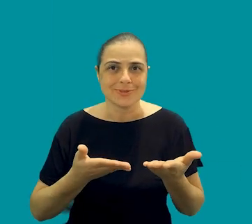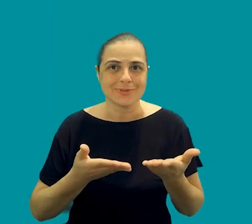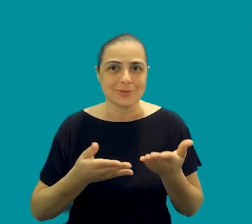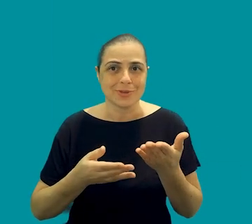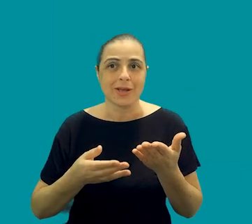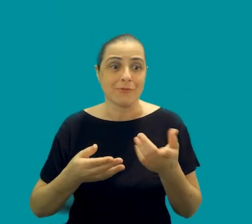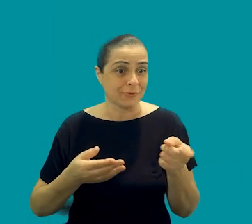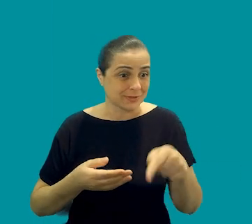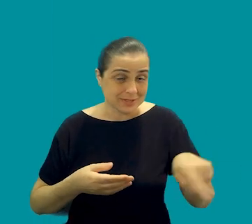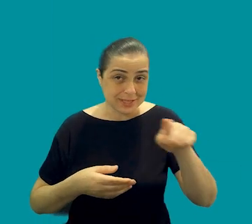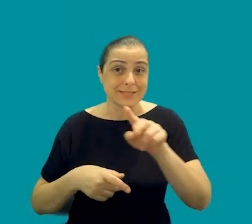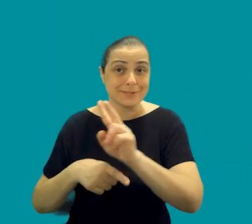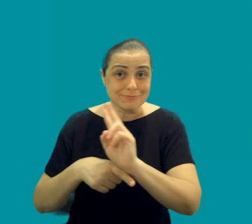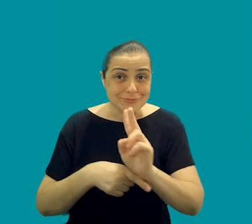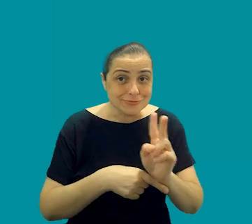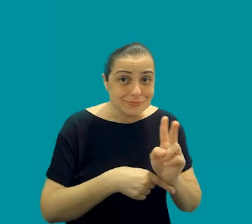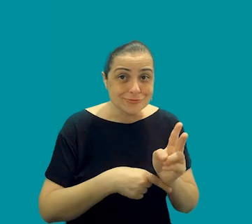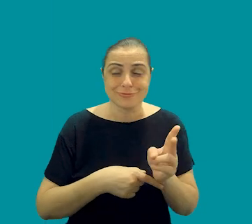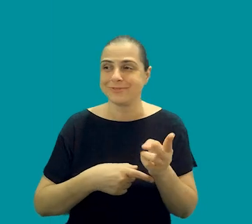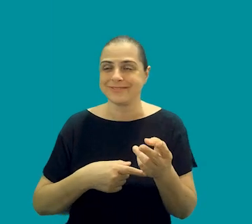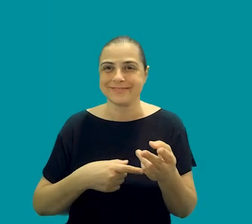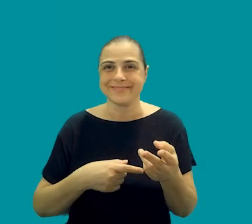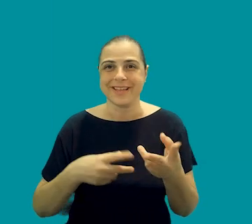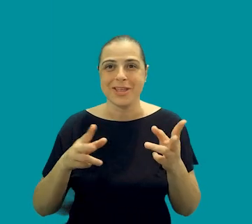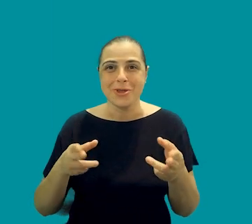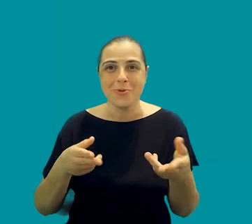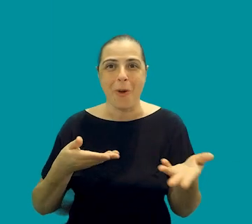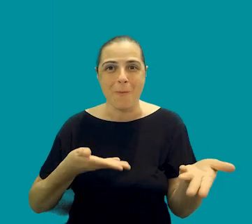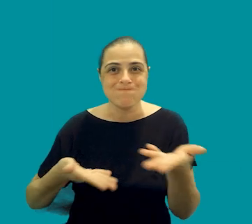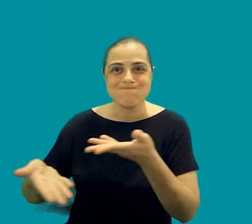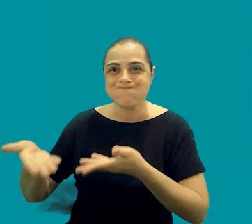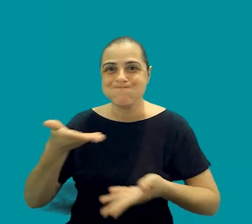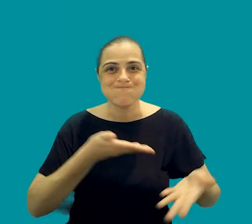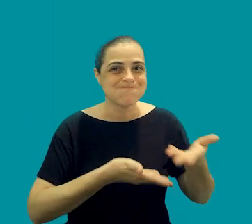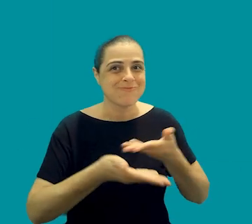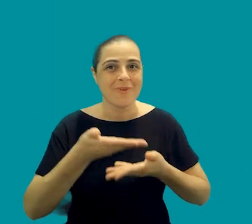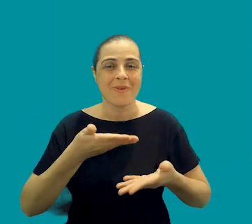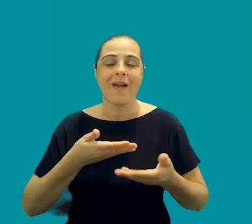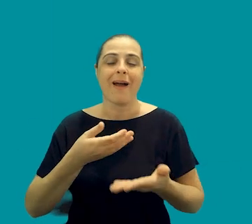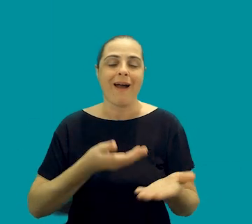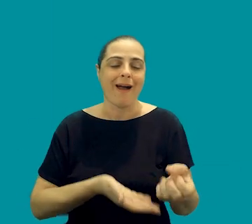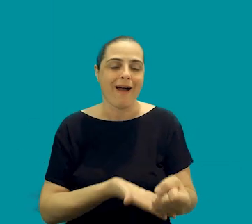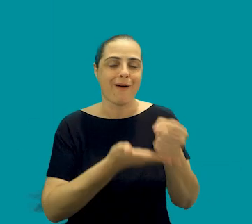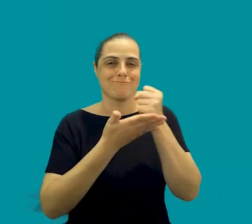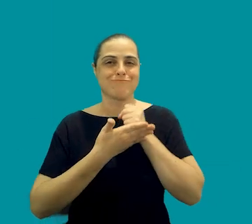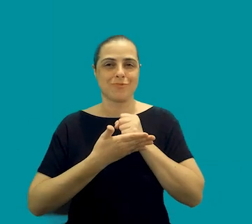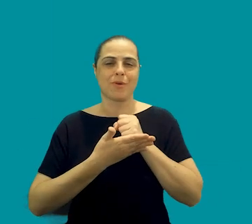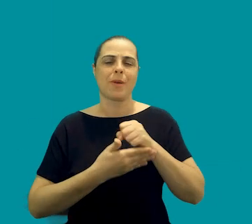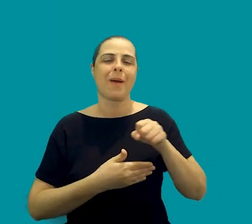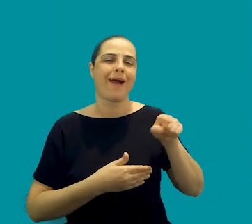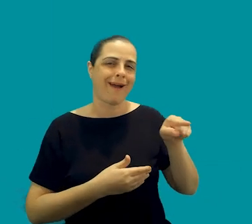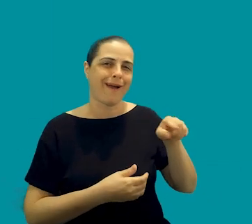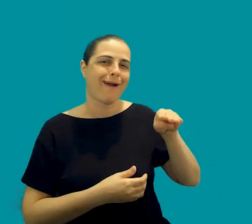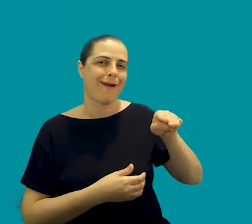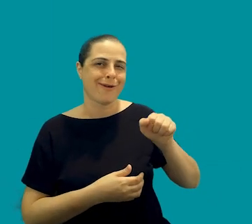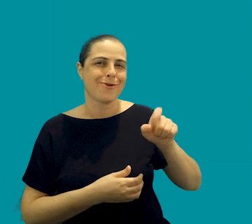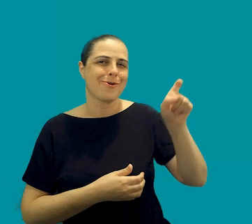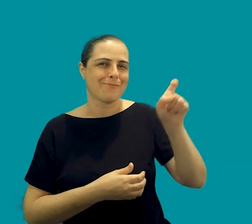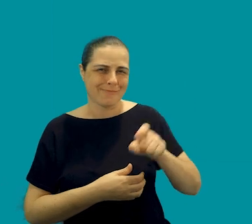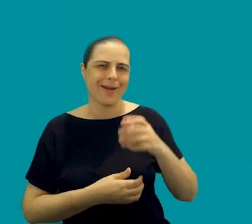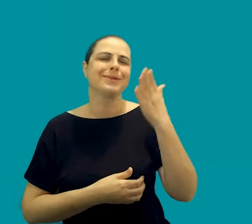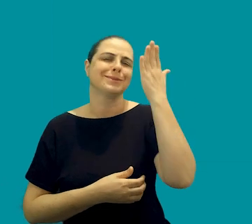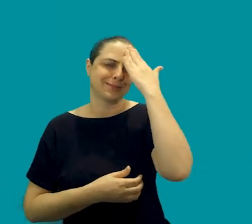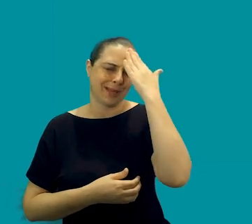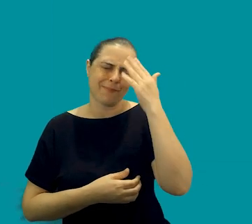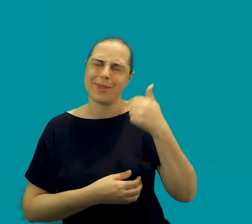de vocês. Então, assim, vocês fazem parte dessa rede de apoio para a gente, inclusive, e o Max sabe o quanto eu agradeço. Toda